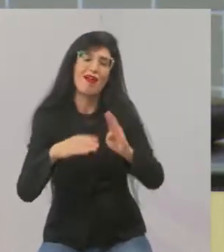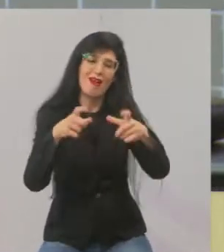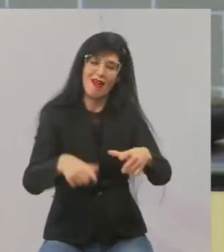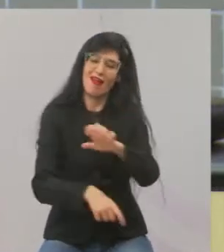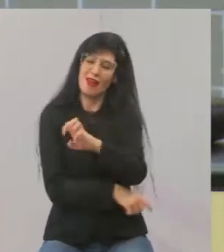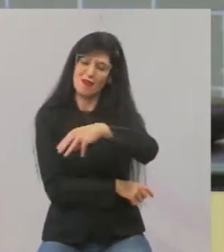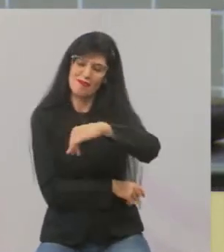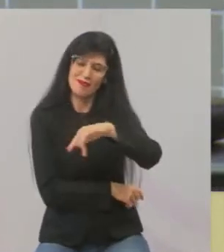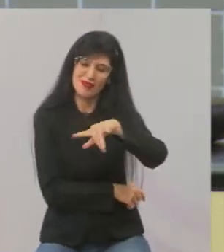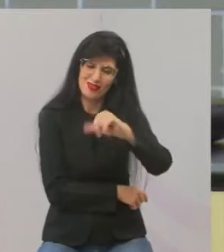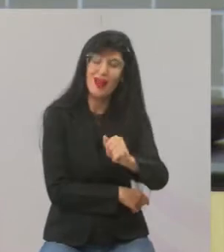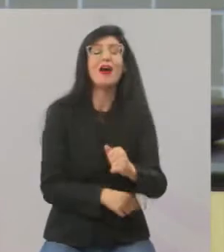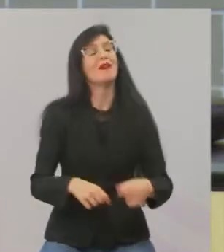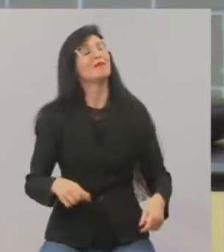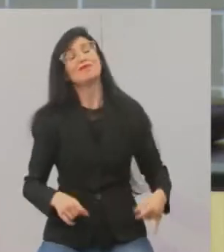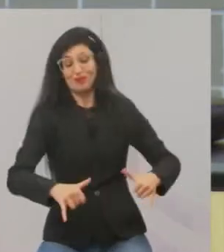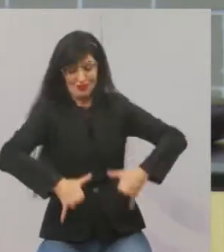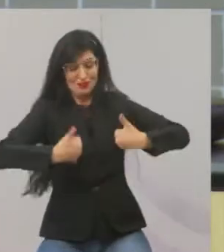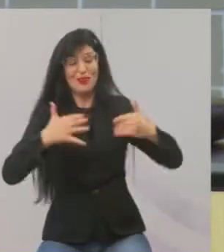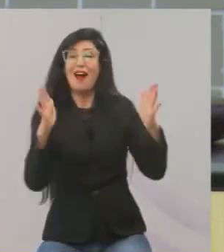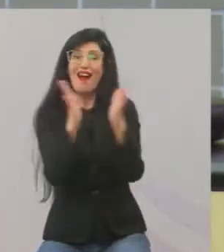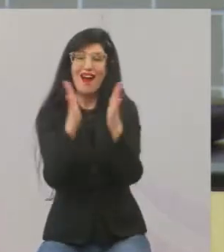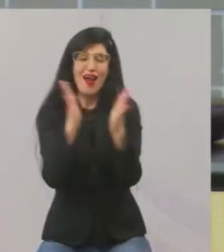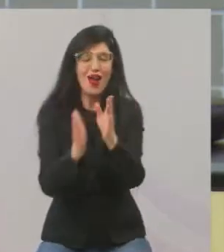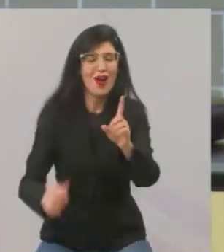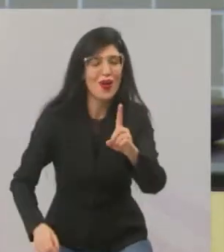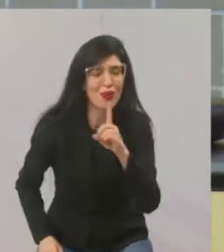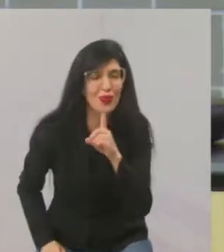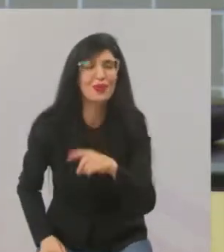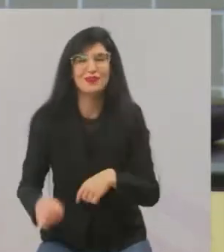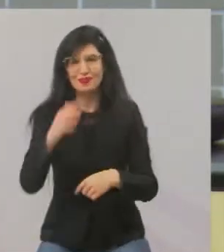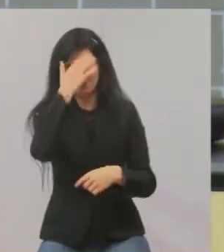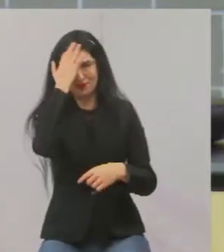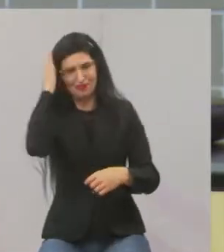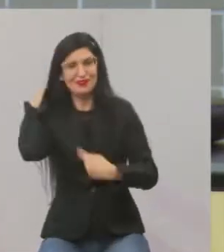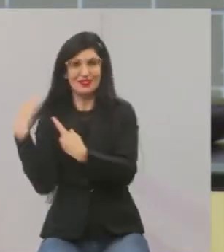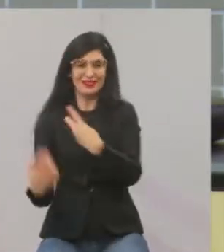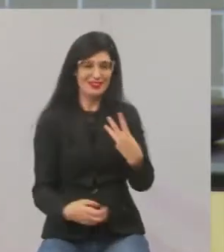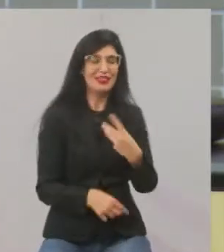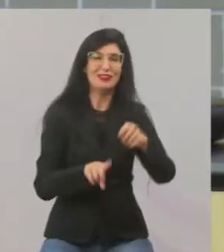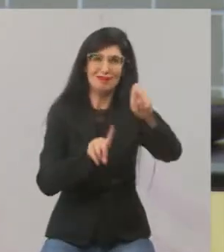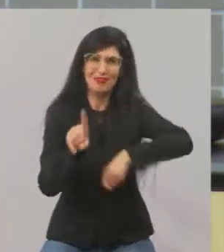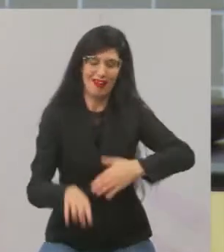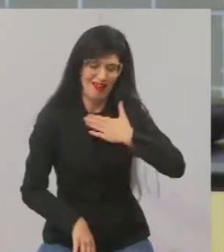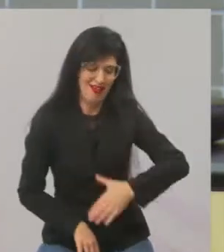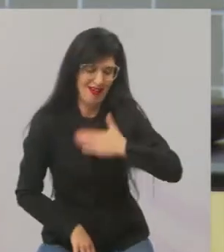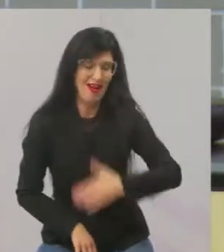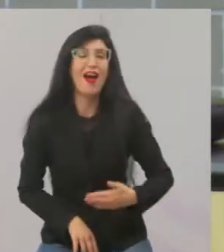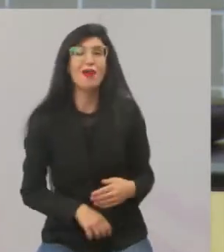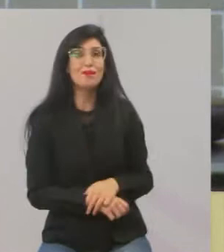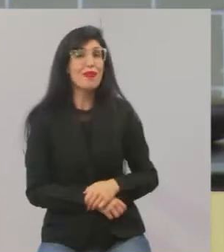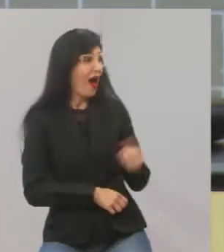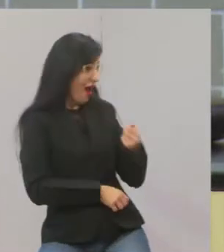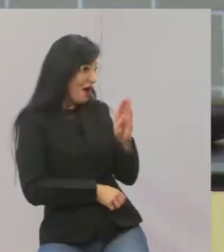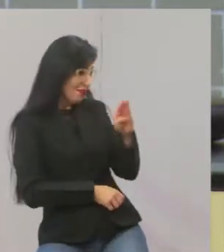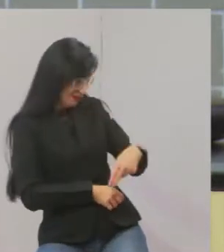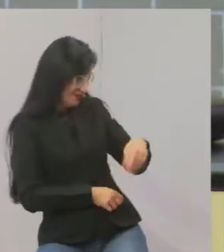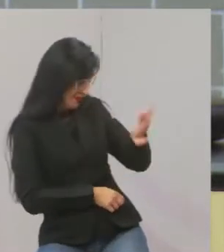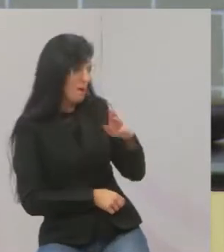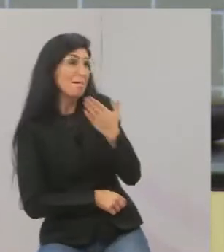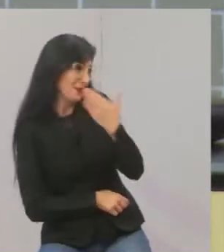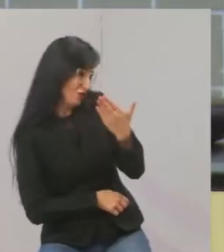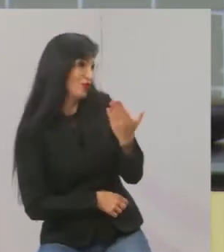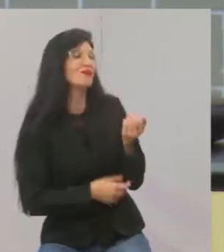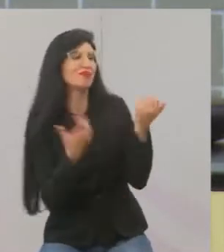pelo transcurso do seu aniversário comemorado em 13 de agosto. Autoria, vereador Abner de